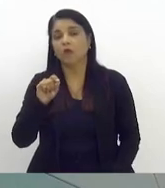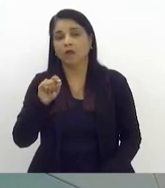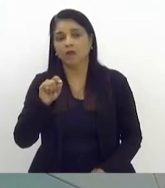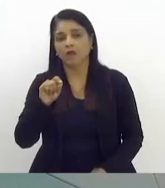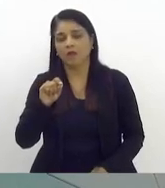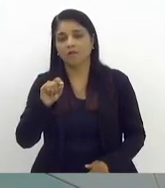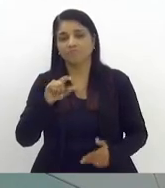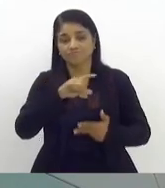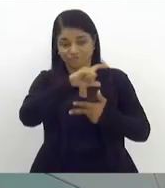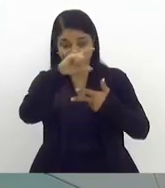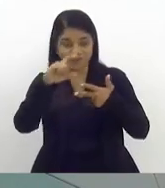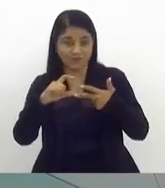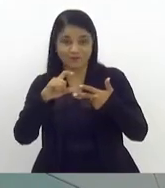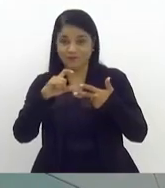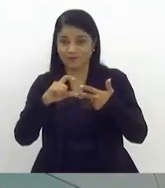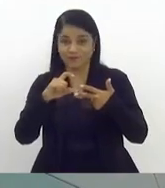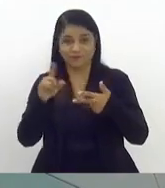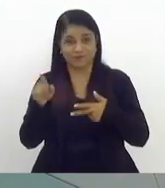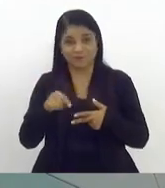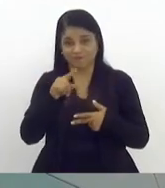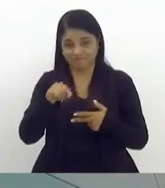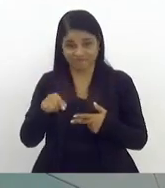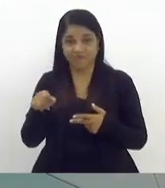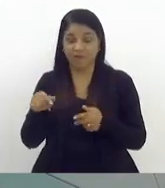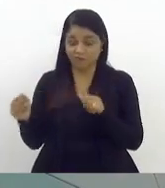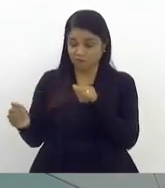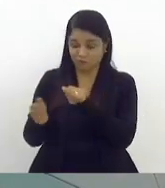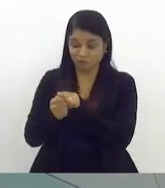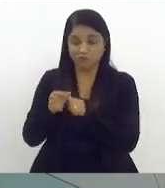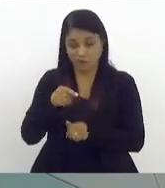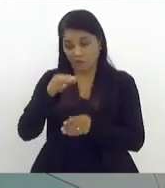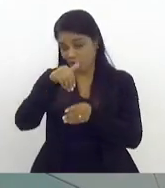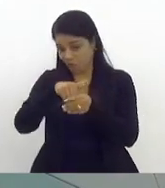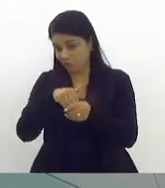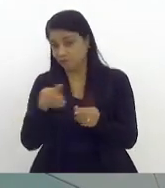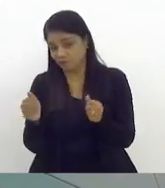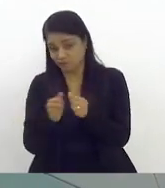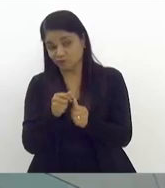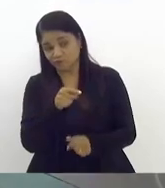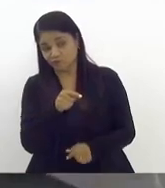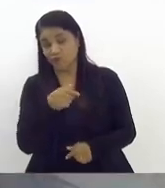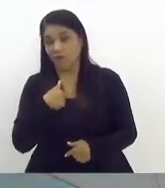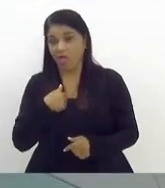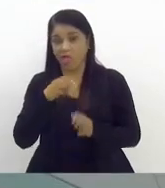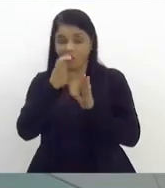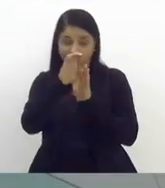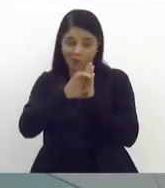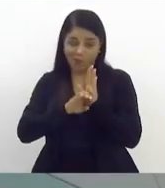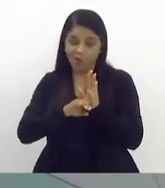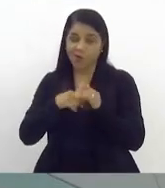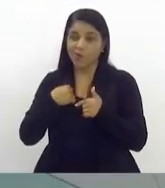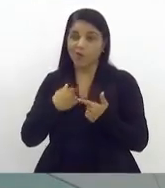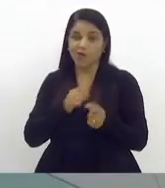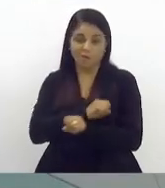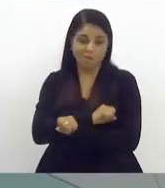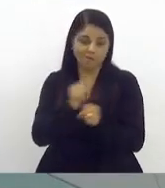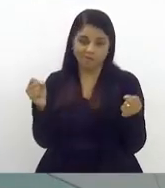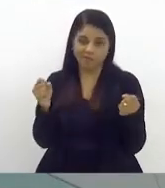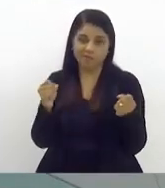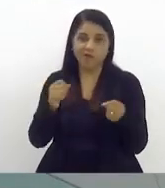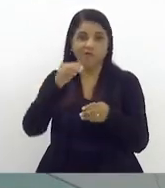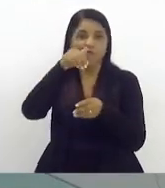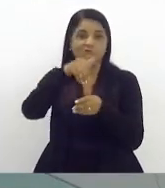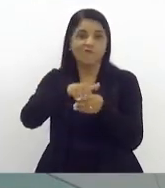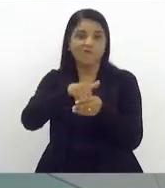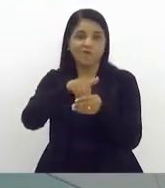Excelência, inclusive. Então o senhor é um dos raros, né? Porque eu dizia que eu não botava no meu currículo, de hipótese alguma, a possibilidade de votar a